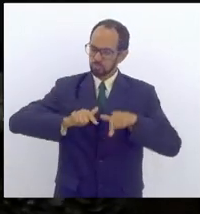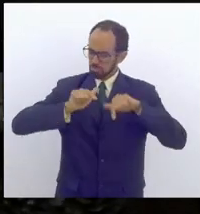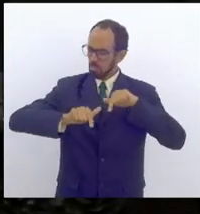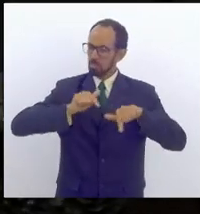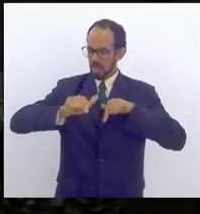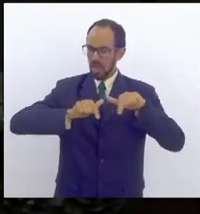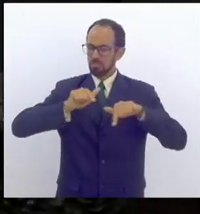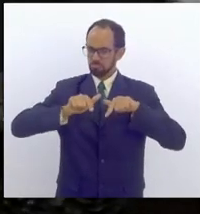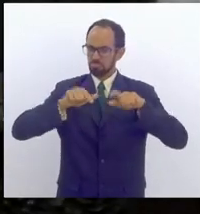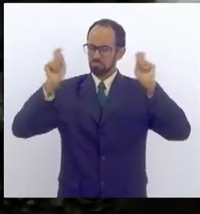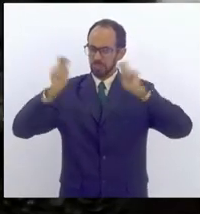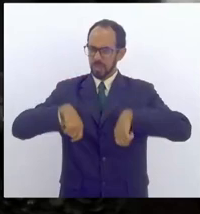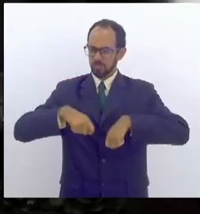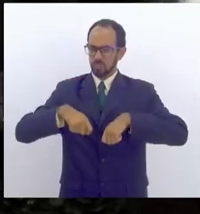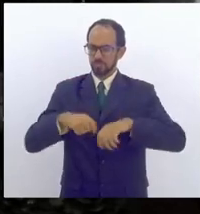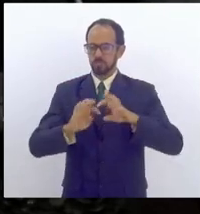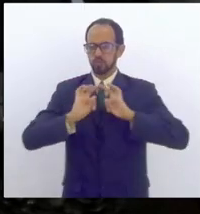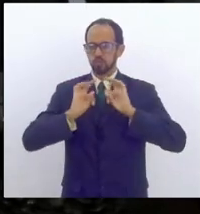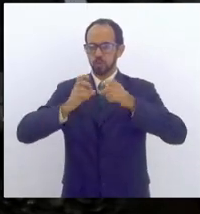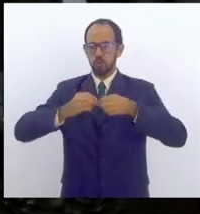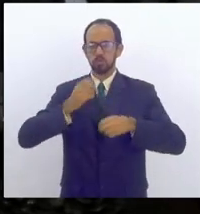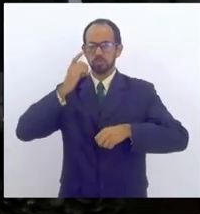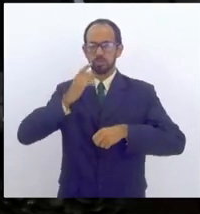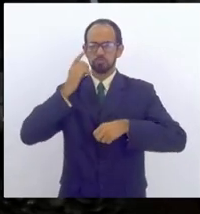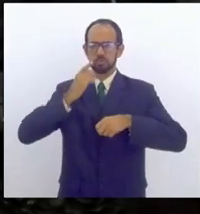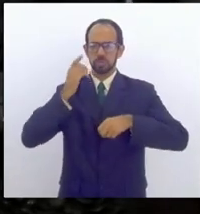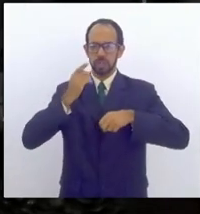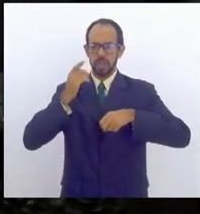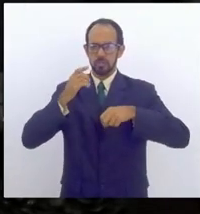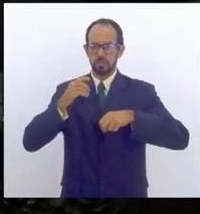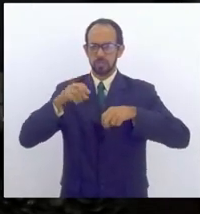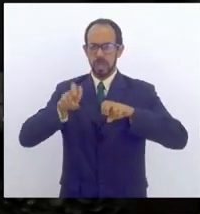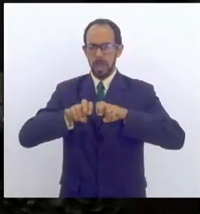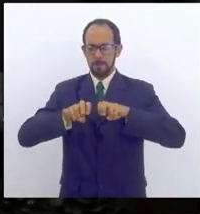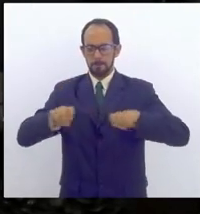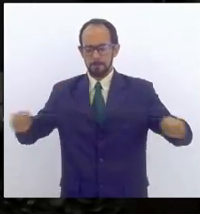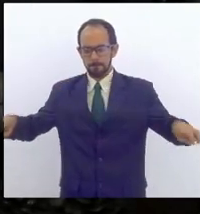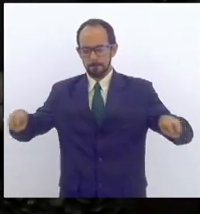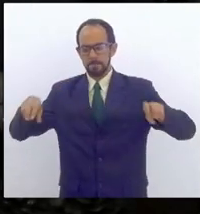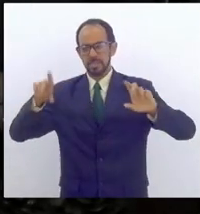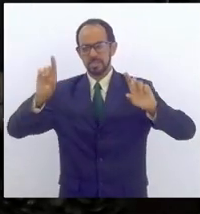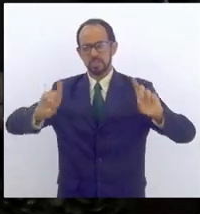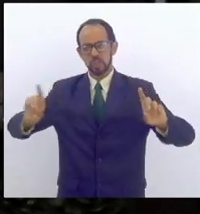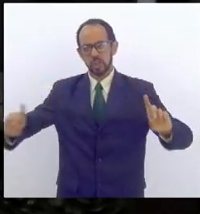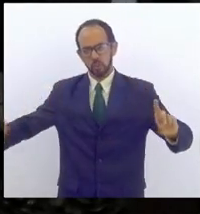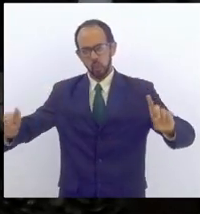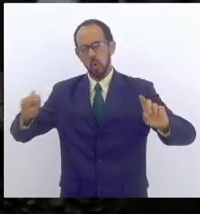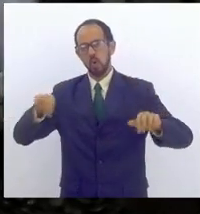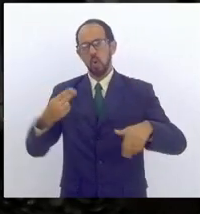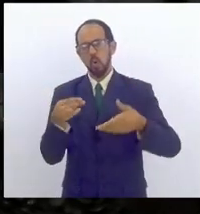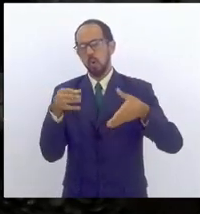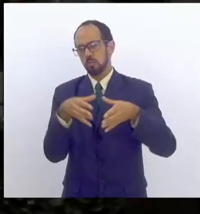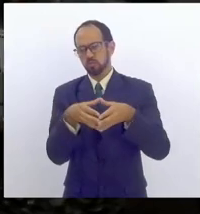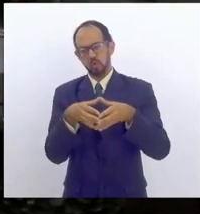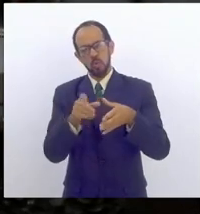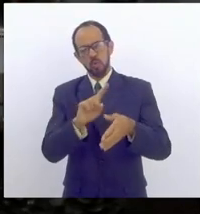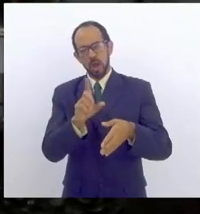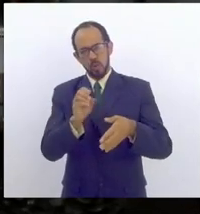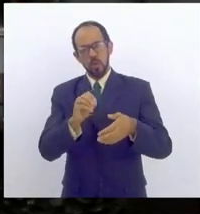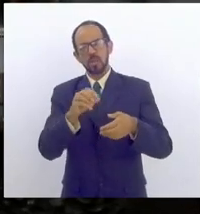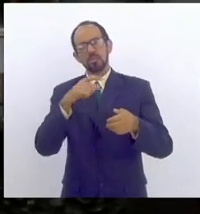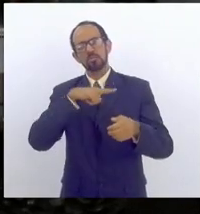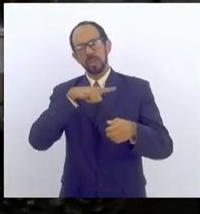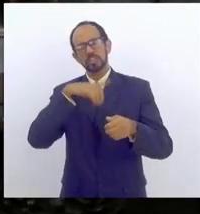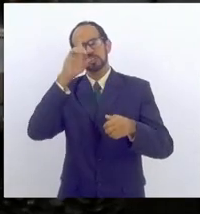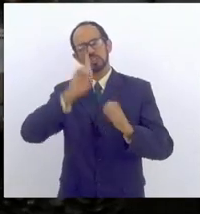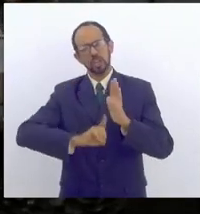exerciam seus mandatos. Todo deputado, sendo ou não da mesa, sendo ou não de comissão, ele tem direito a apresentar os projetos de lei,